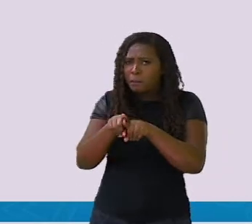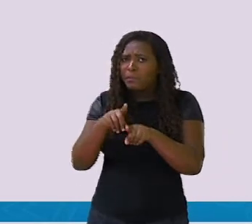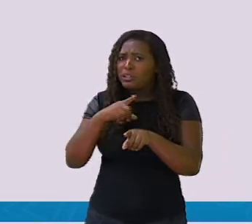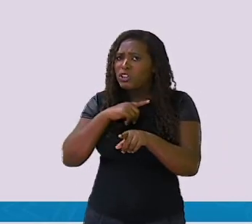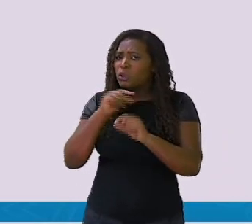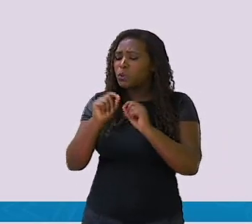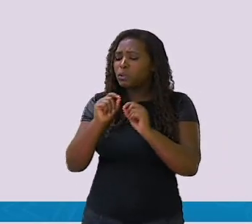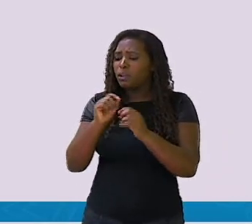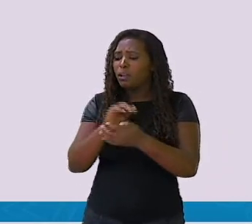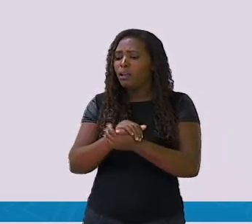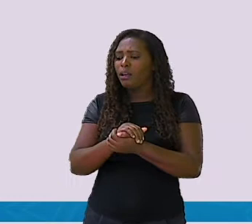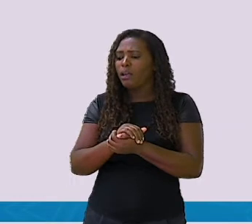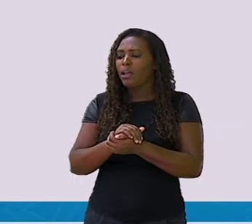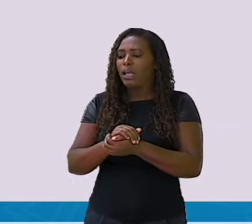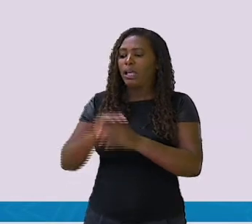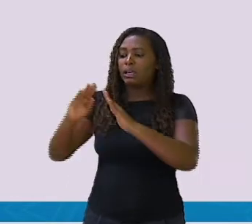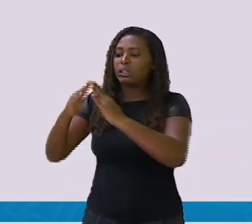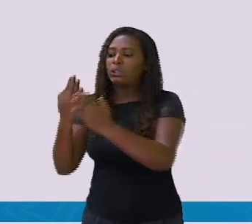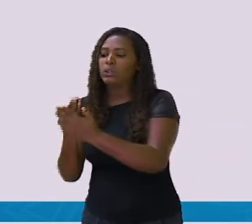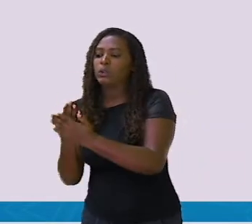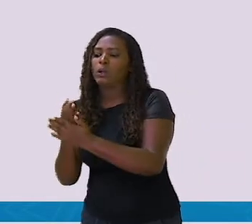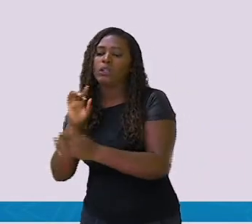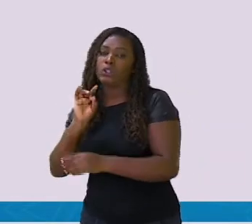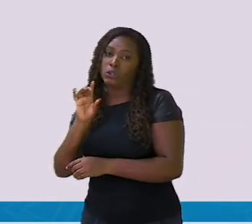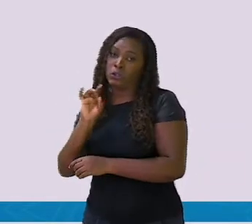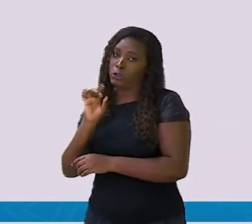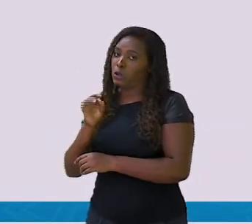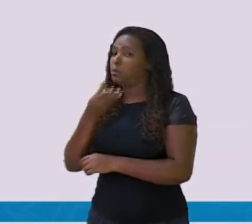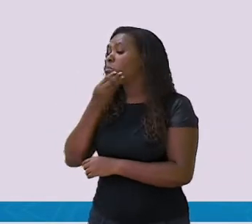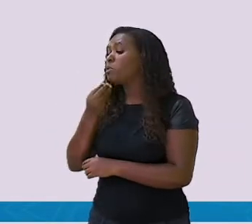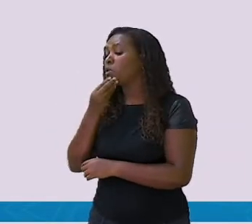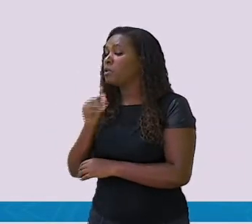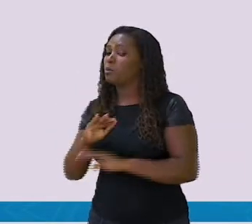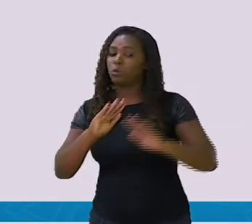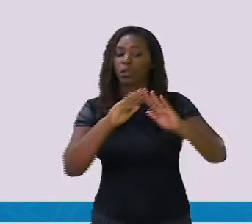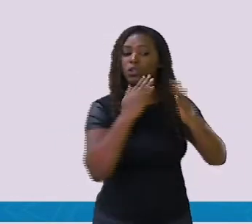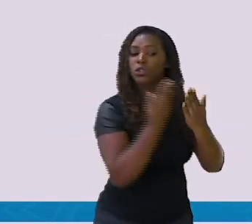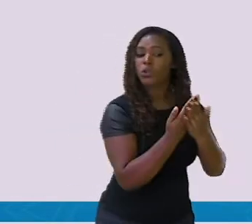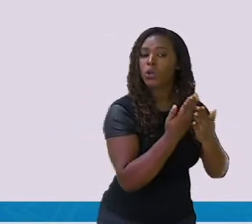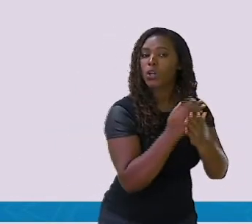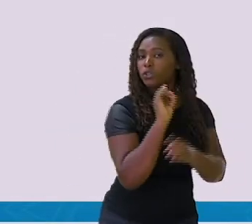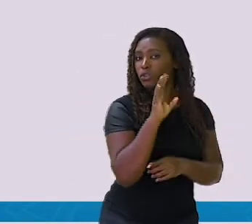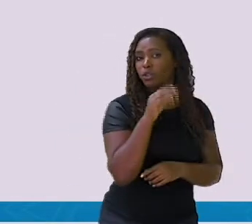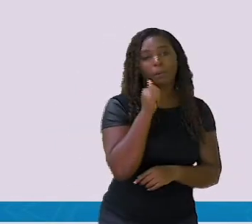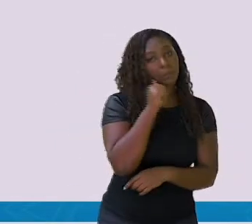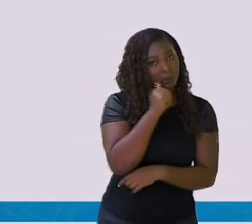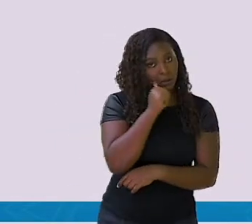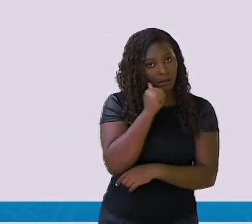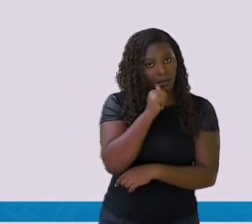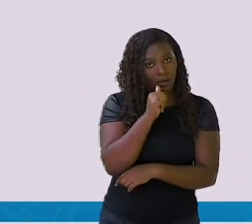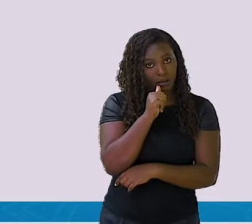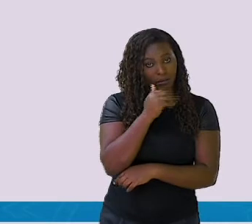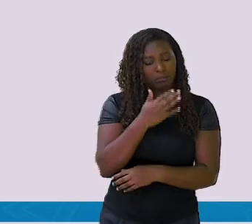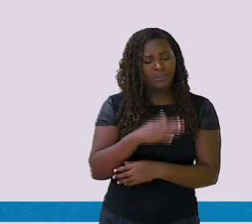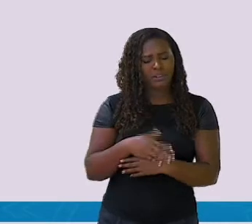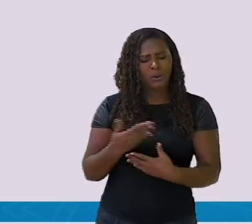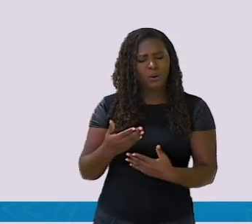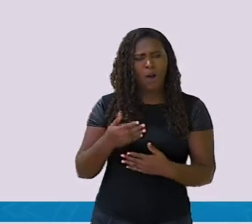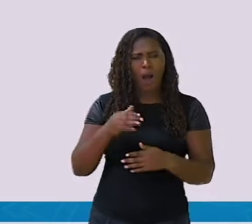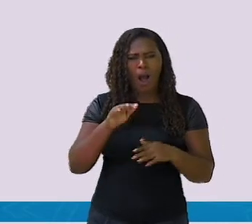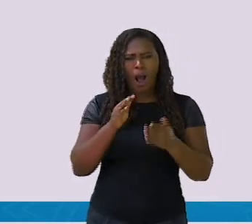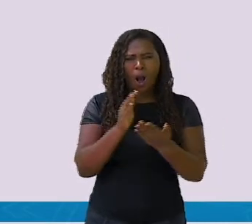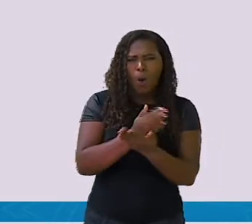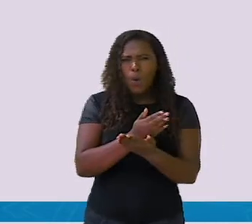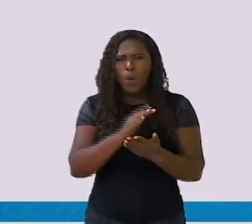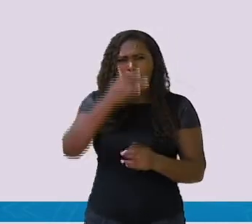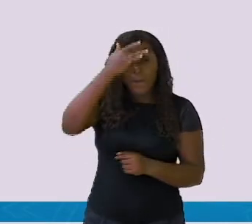voltadas somente para meninos e escola voltada somente para meninas. Então, tem pessoas mais antigas, vocês podem perguntar